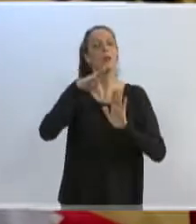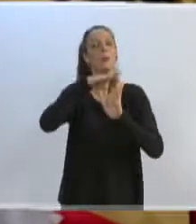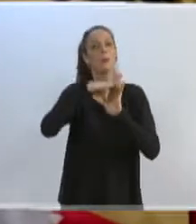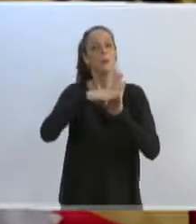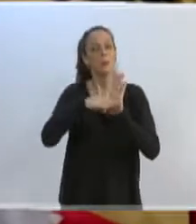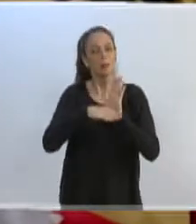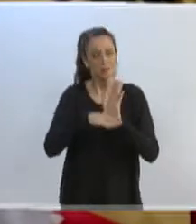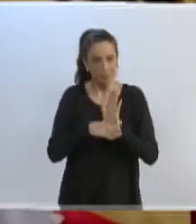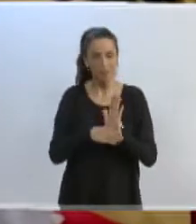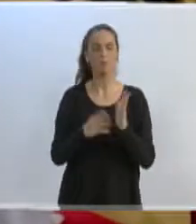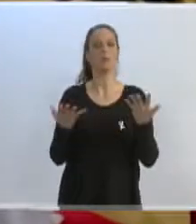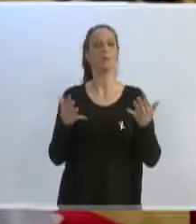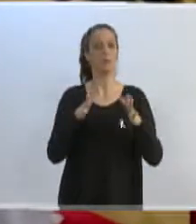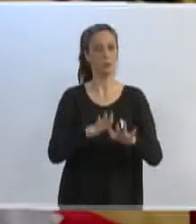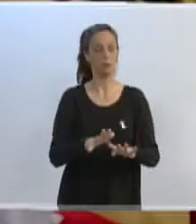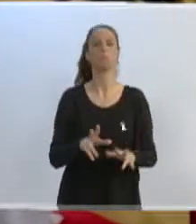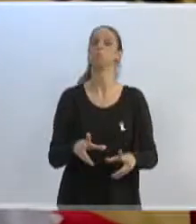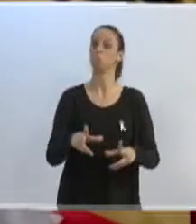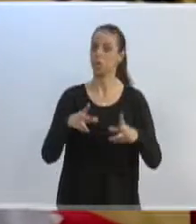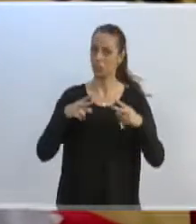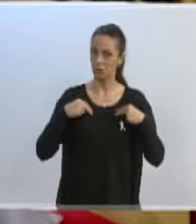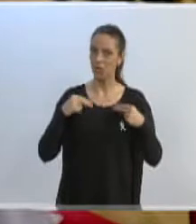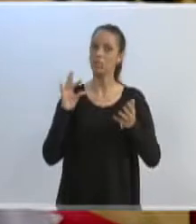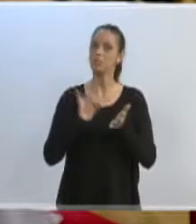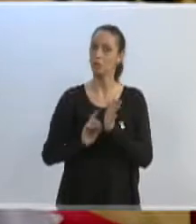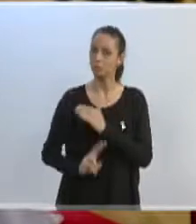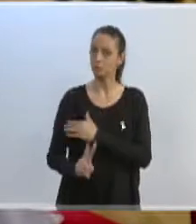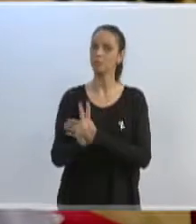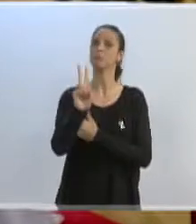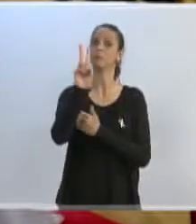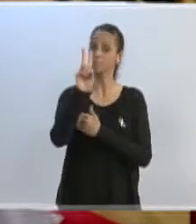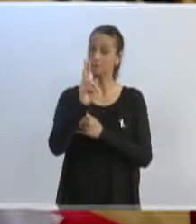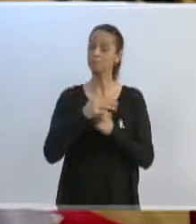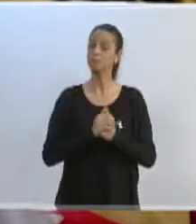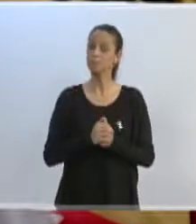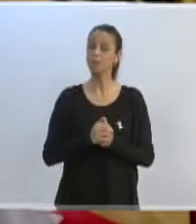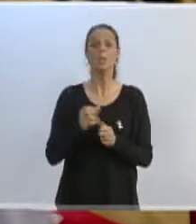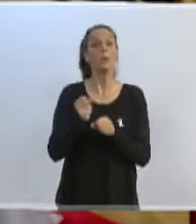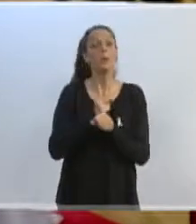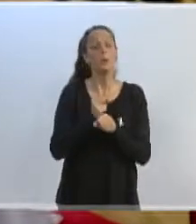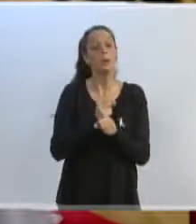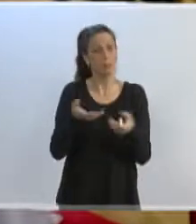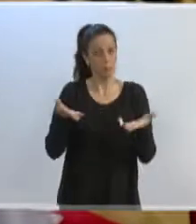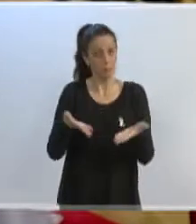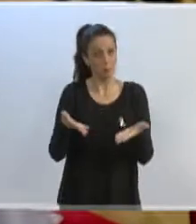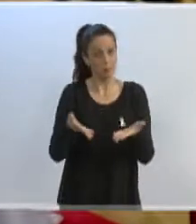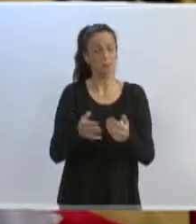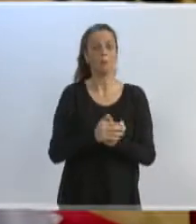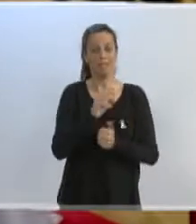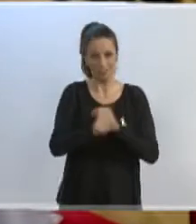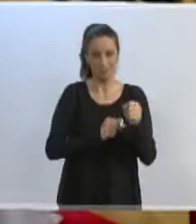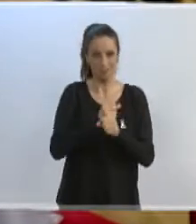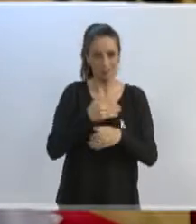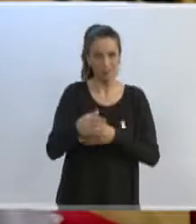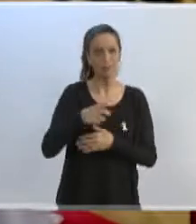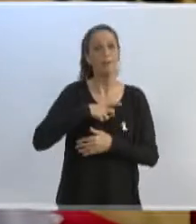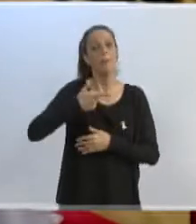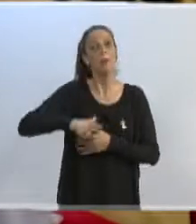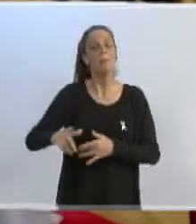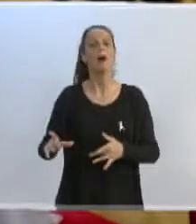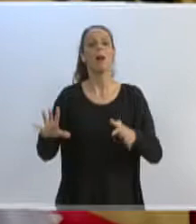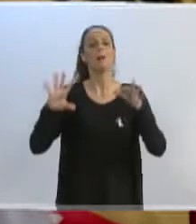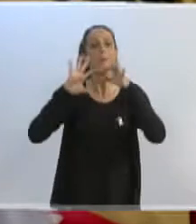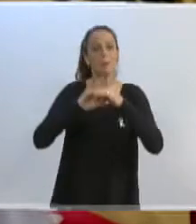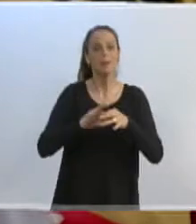SESI, que é um programa que merece bastante louvor. E, além disso, neste ano, nós tivemos a adesão de outras entidades, como a